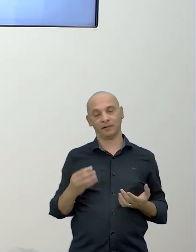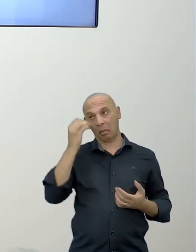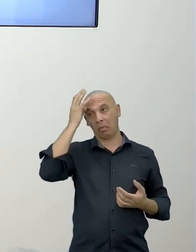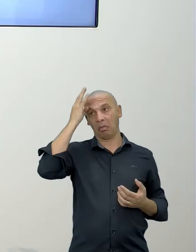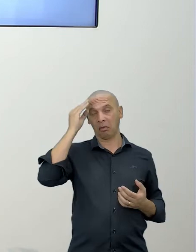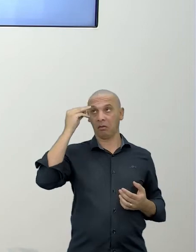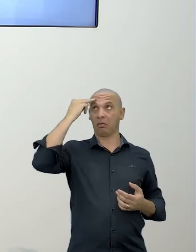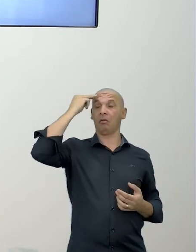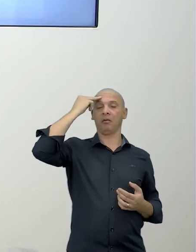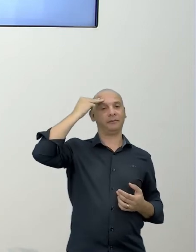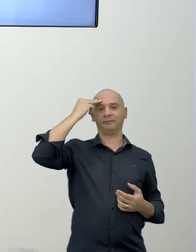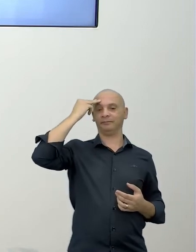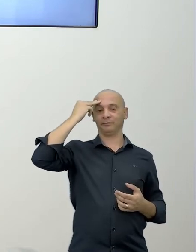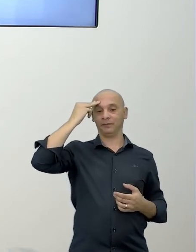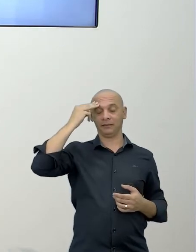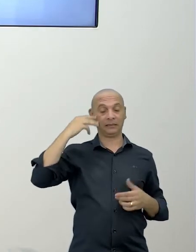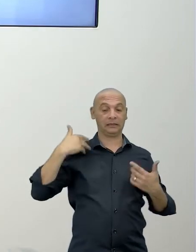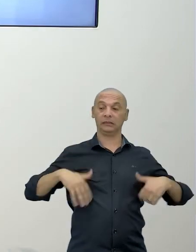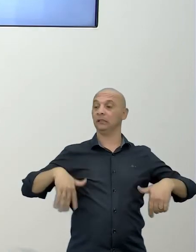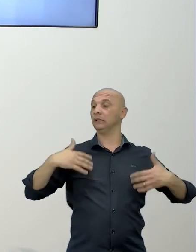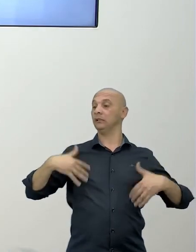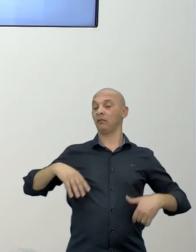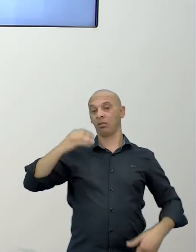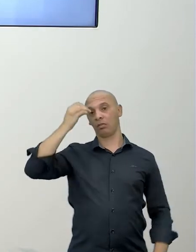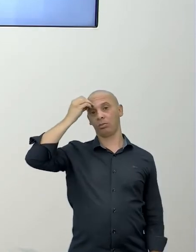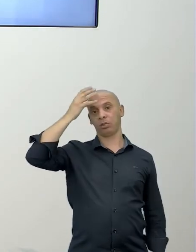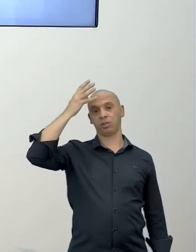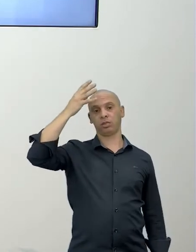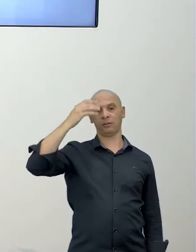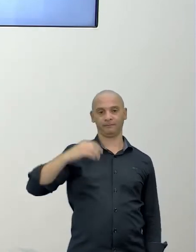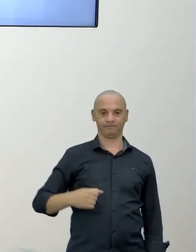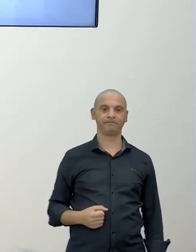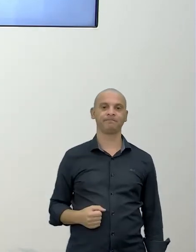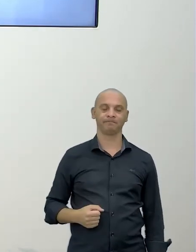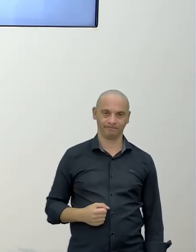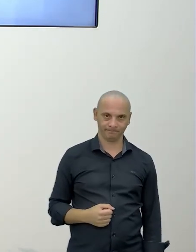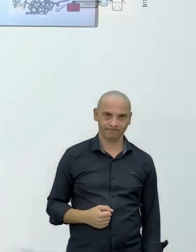você está analisando? Tudo isso você tem que ter registrado. Porque é aquilo,